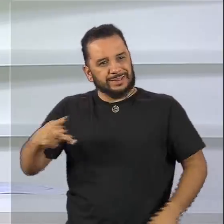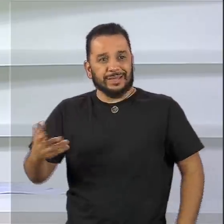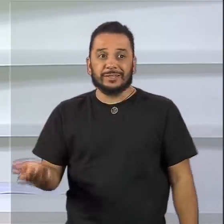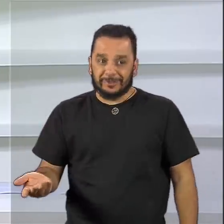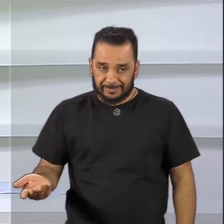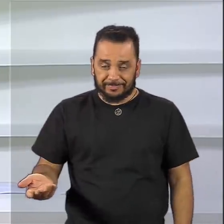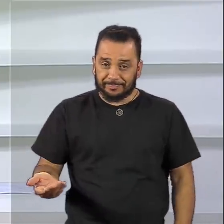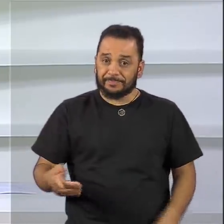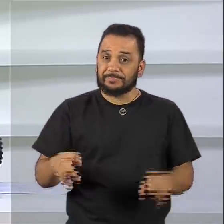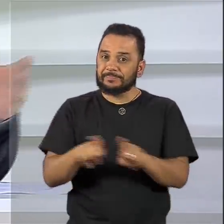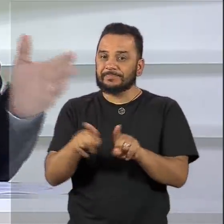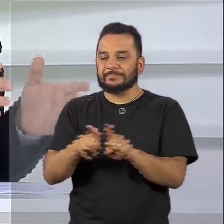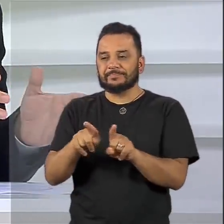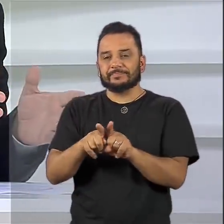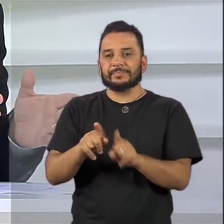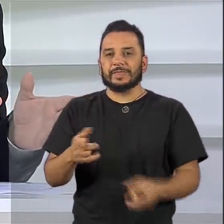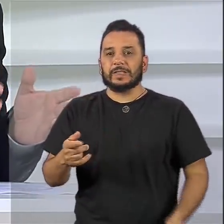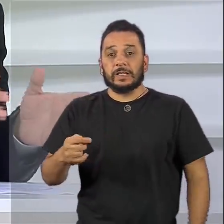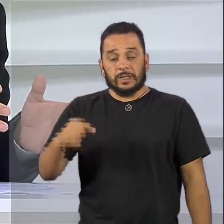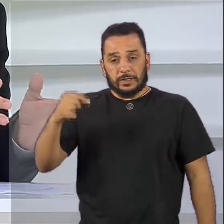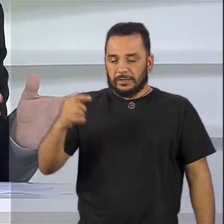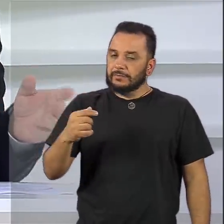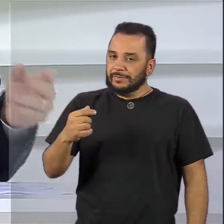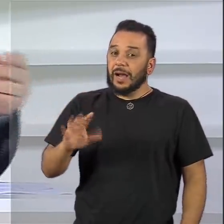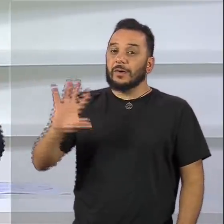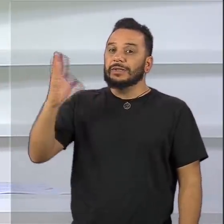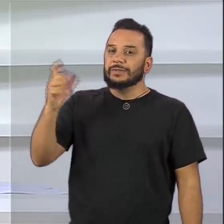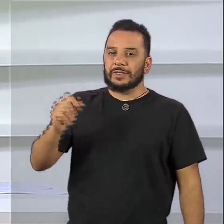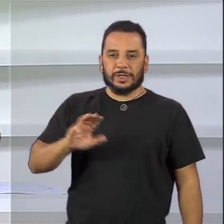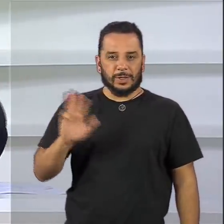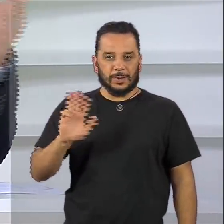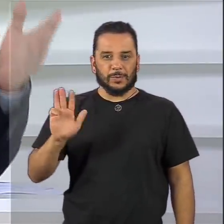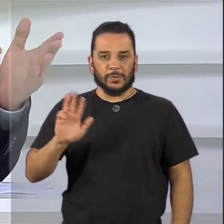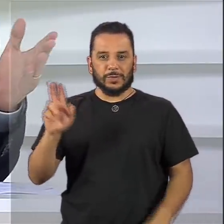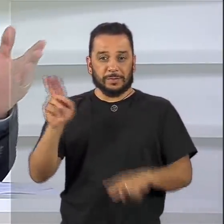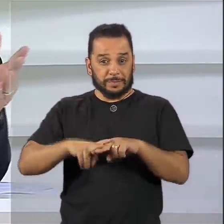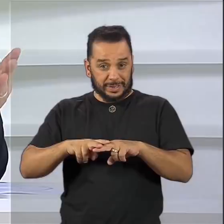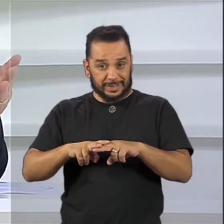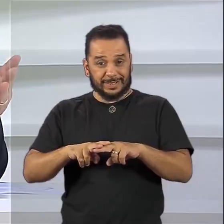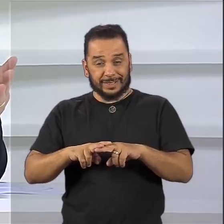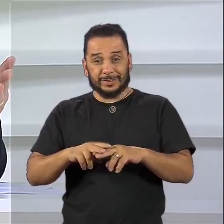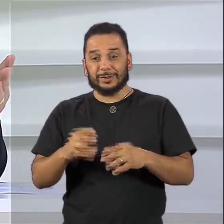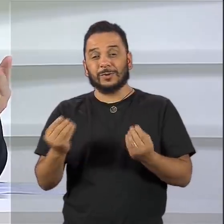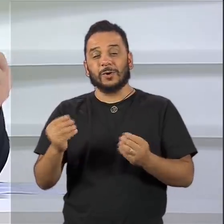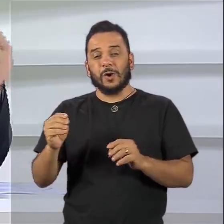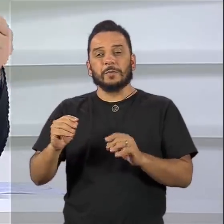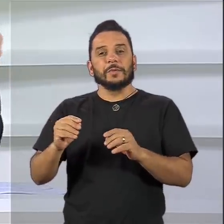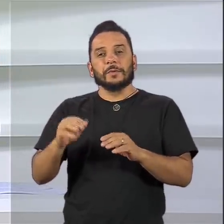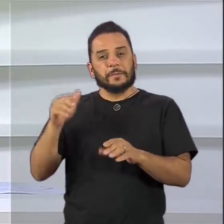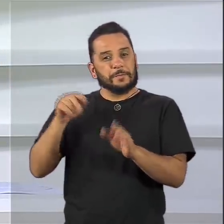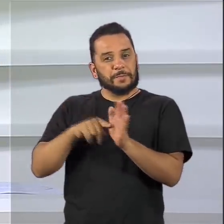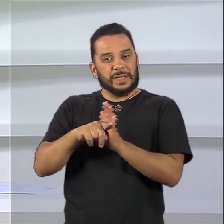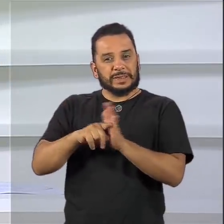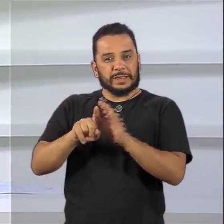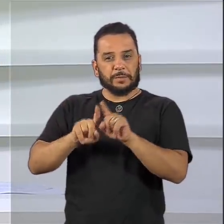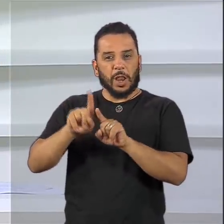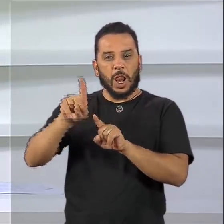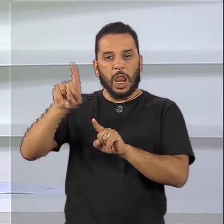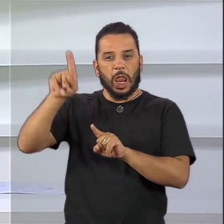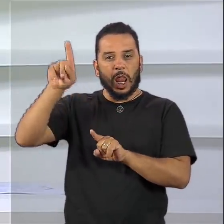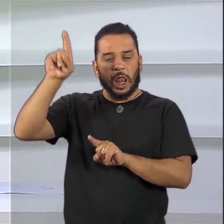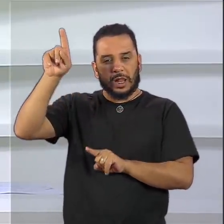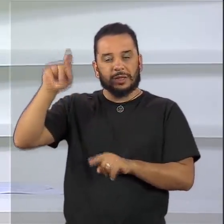absolutamente atípica, né, com o Lula preso e liderando as pesquisas de opinião, nomeando o